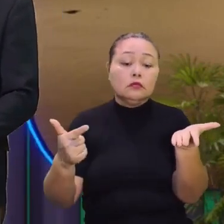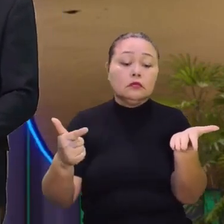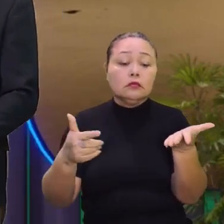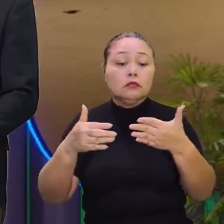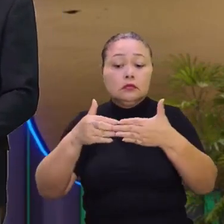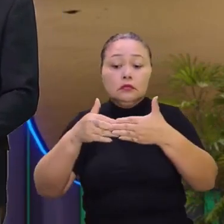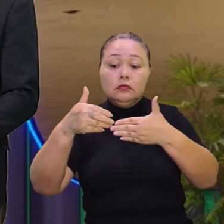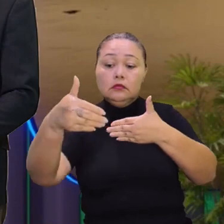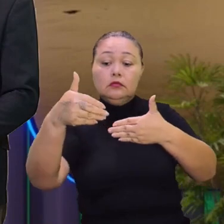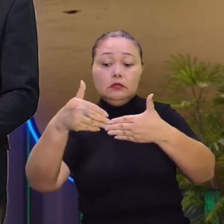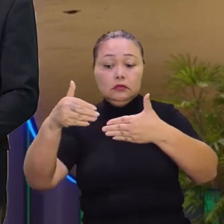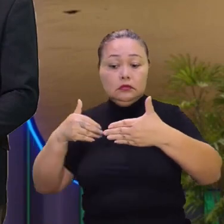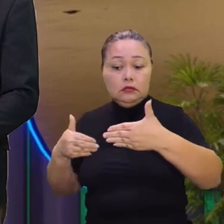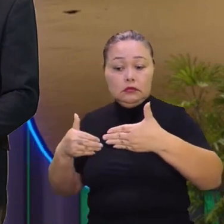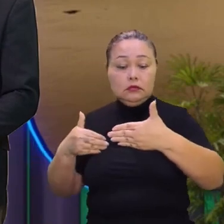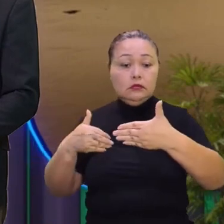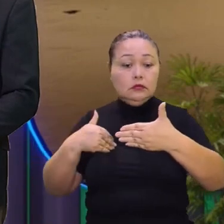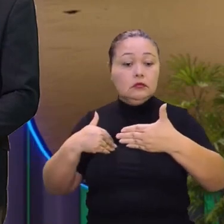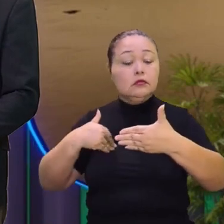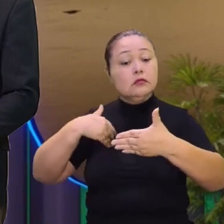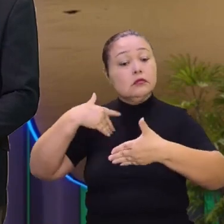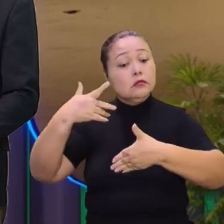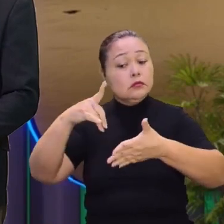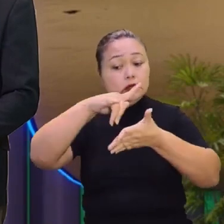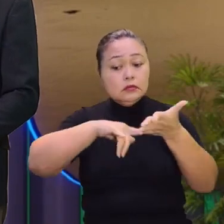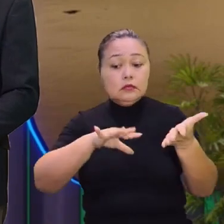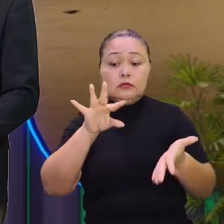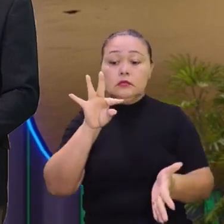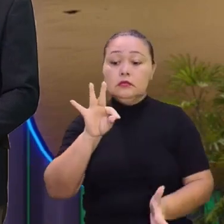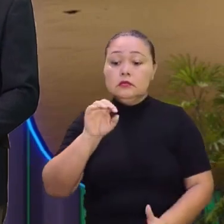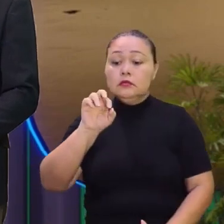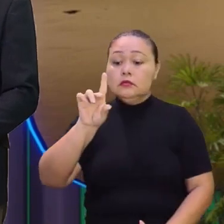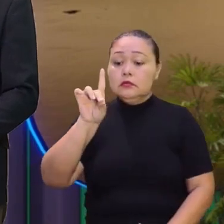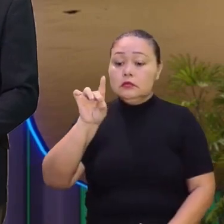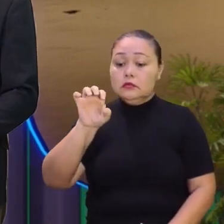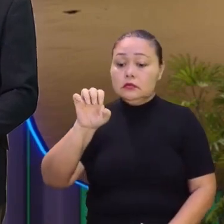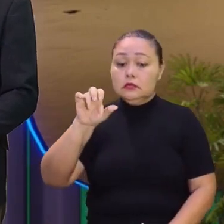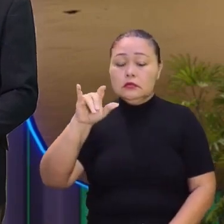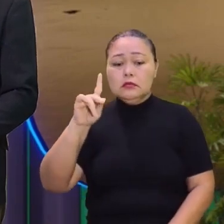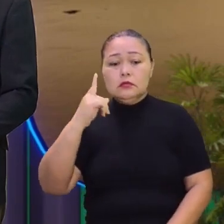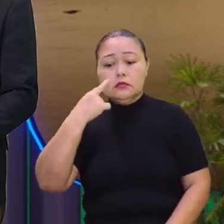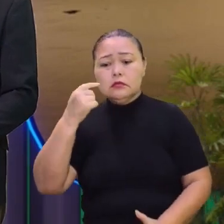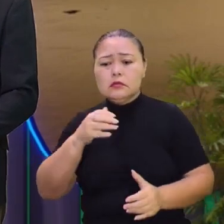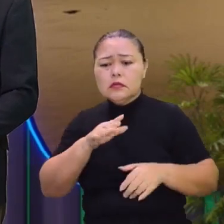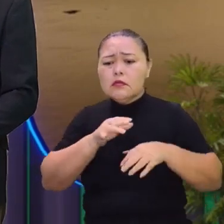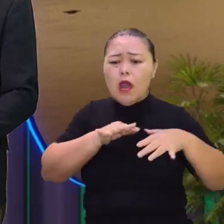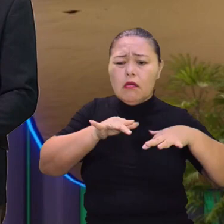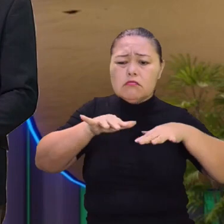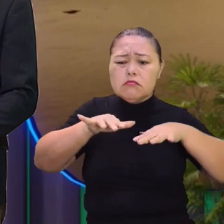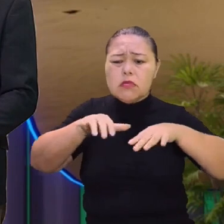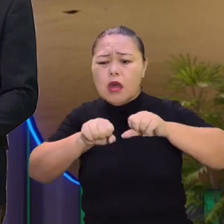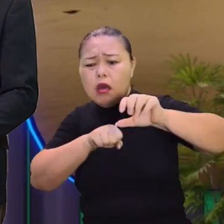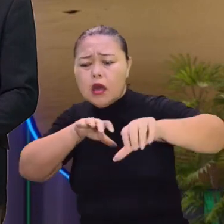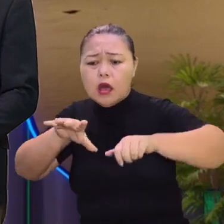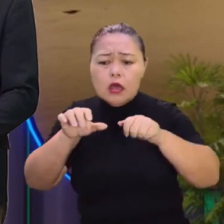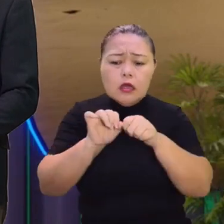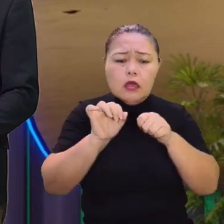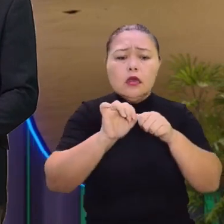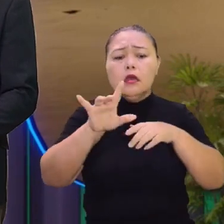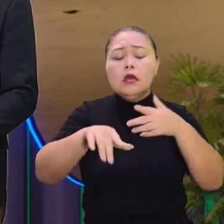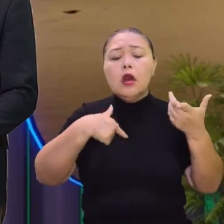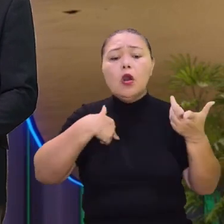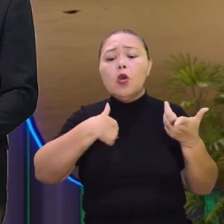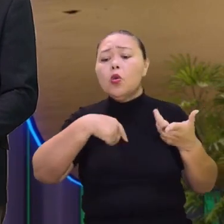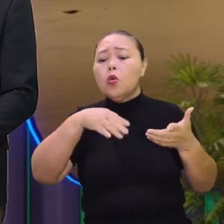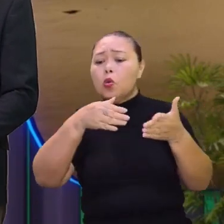tinham fronteiras delimitadas, apesar do Tratado de Tordesilhas, estava tendo a maior invasão, terras que eram até